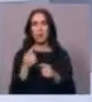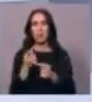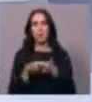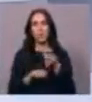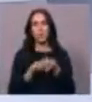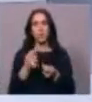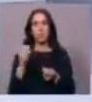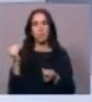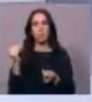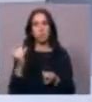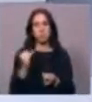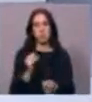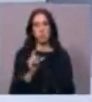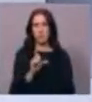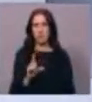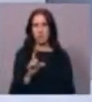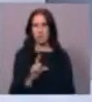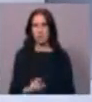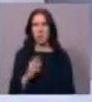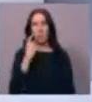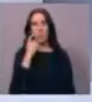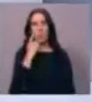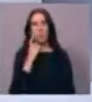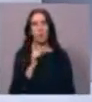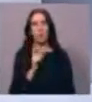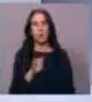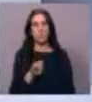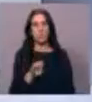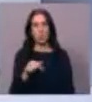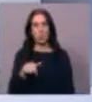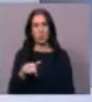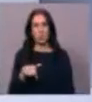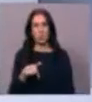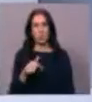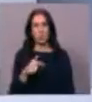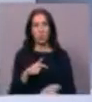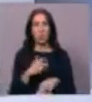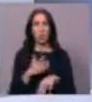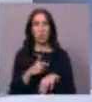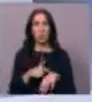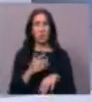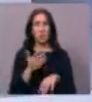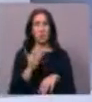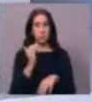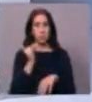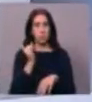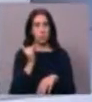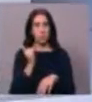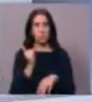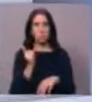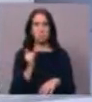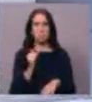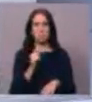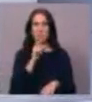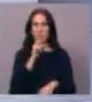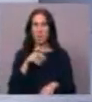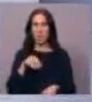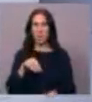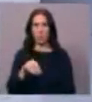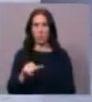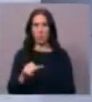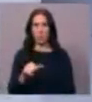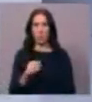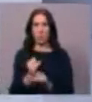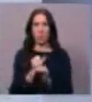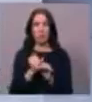para leste. Vamos ver então a carta de prognóstico válida para hoje às 12 horas e podemos ver que ela está praticamente localizada no